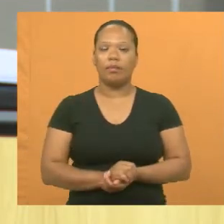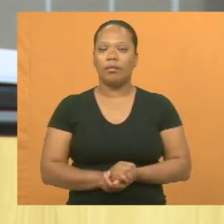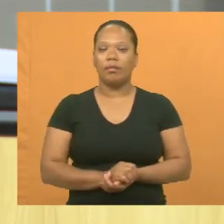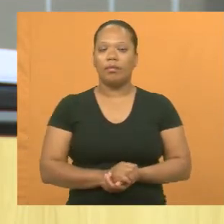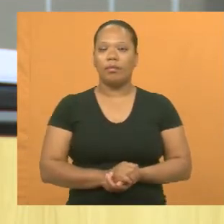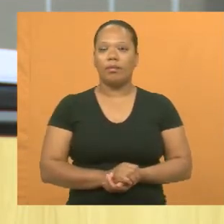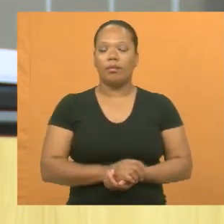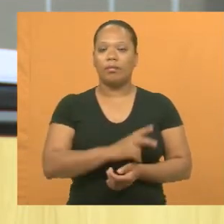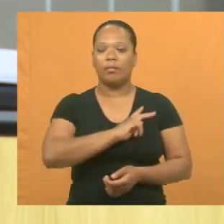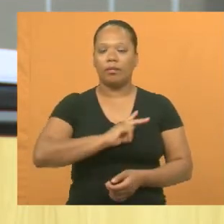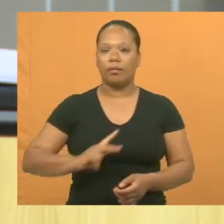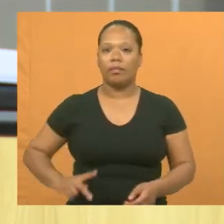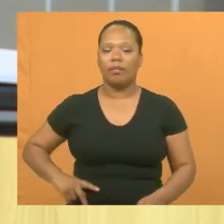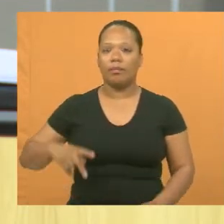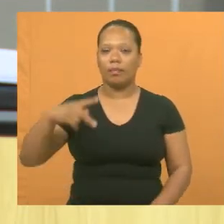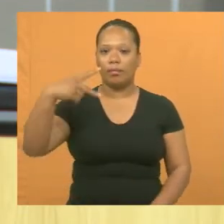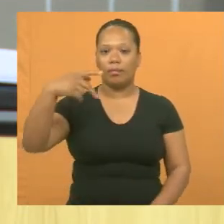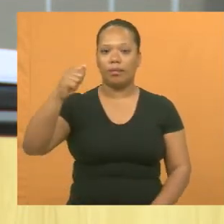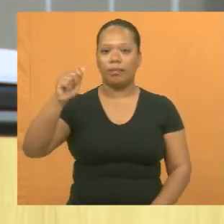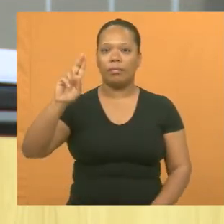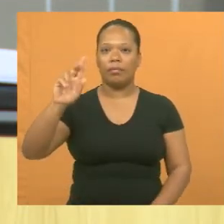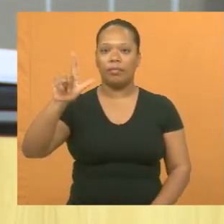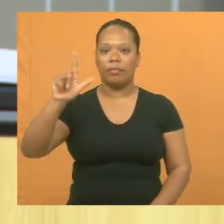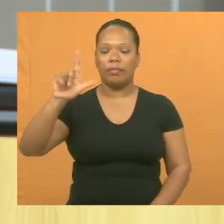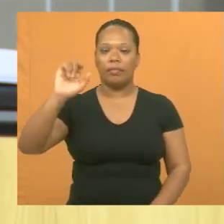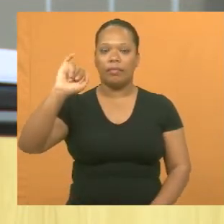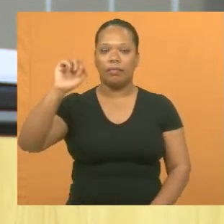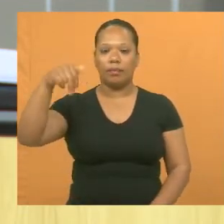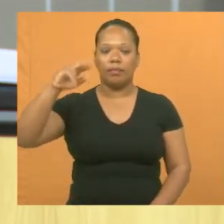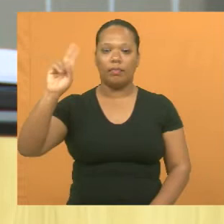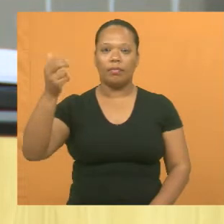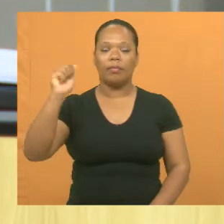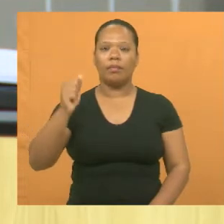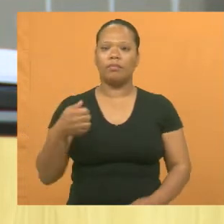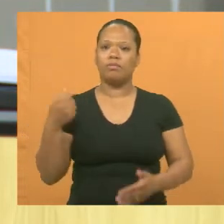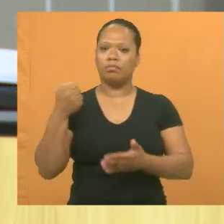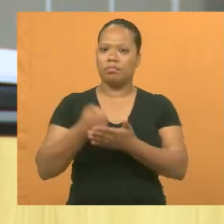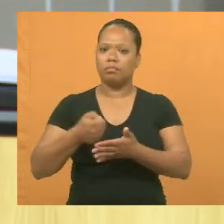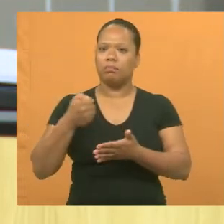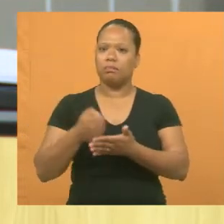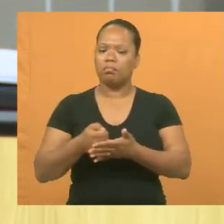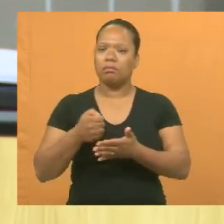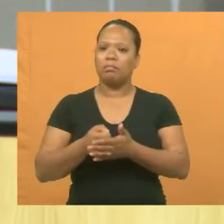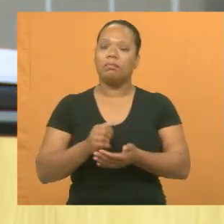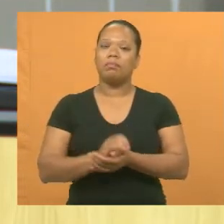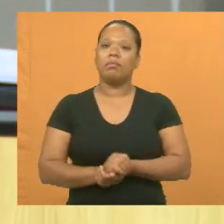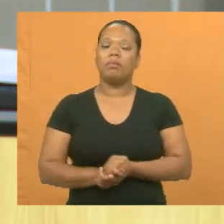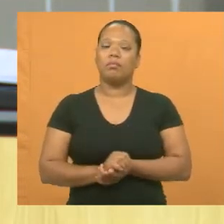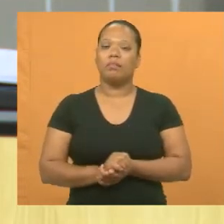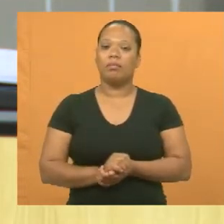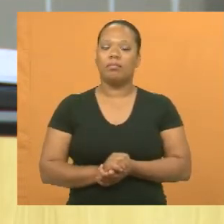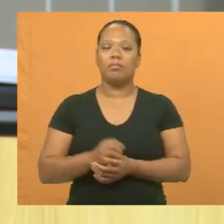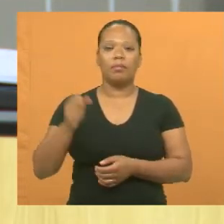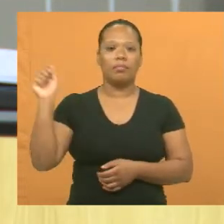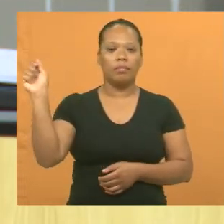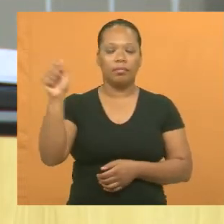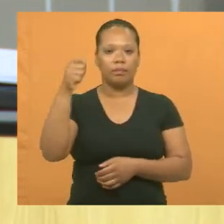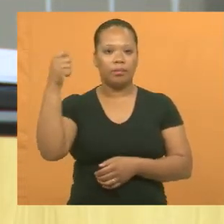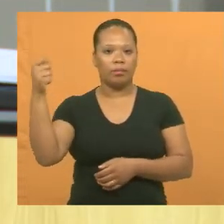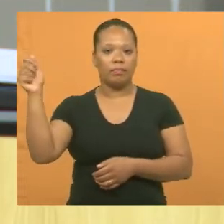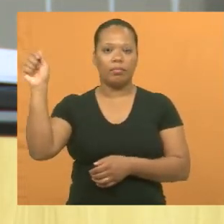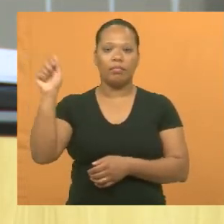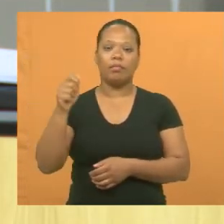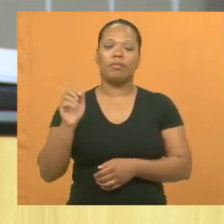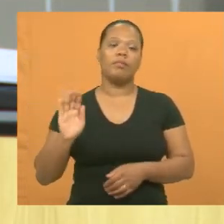Fernando da Ótica Original pelo empenho e dedicação apresentados na campanha eleitoral de 2018. Autoria, vereadora Lucimar